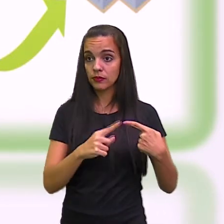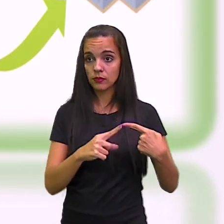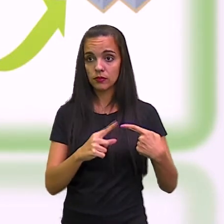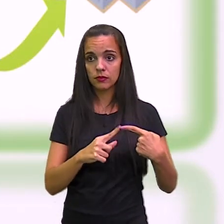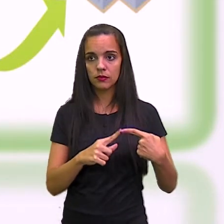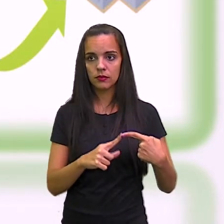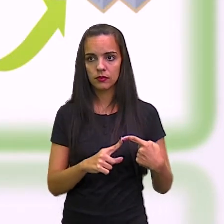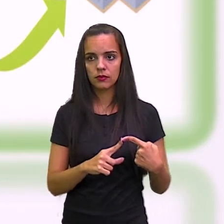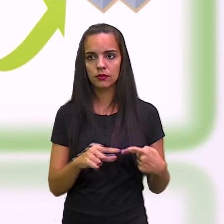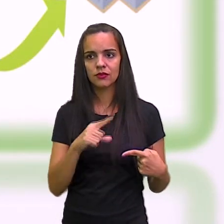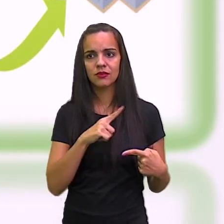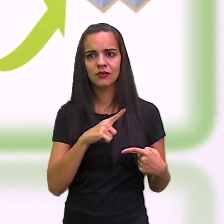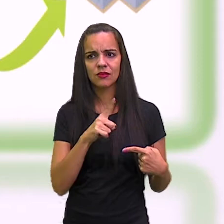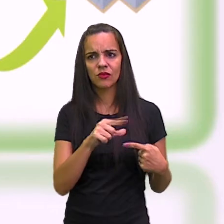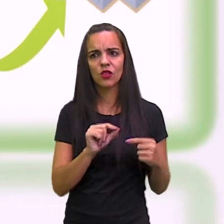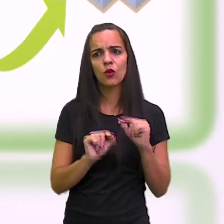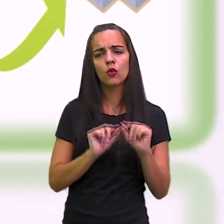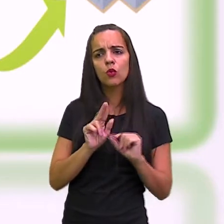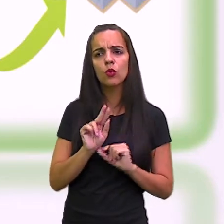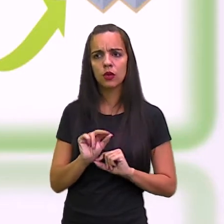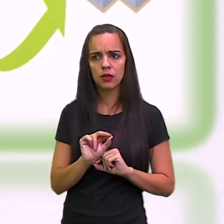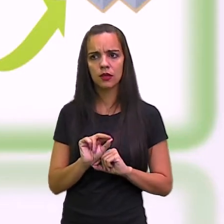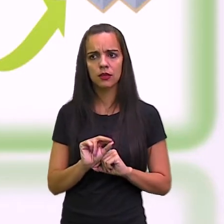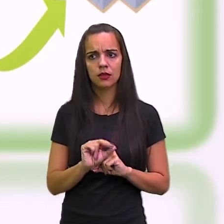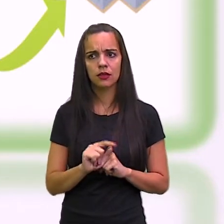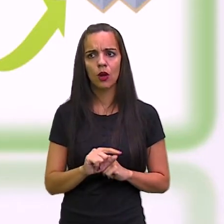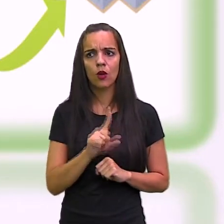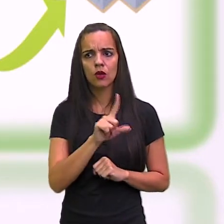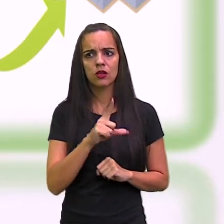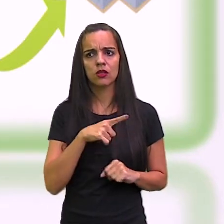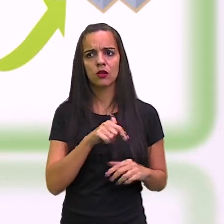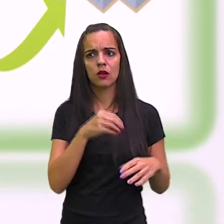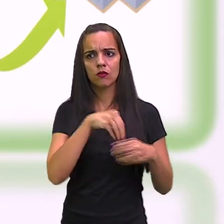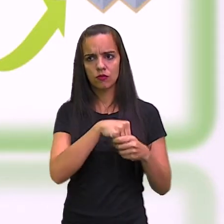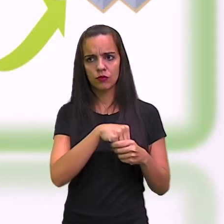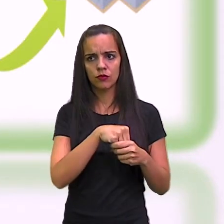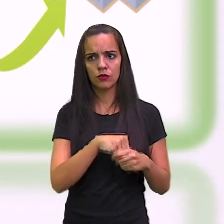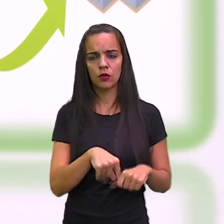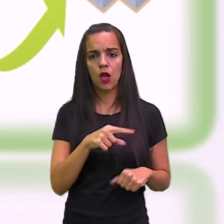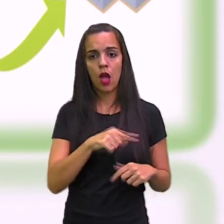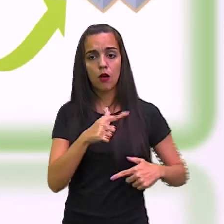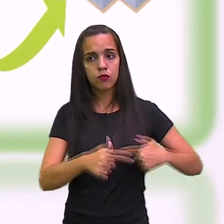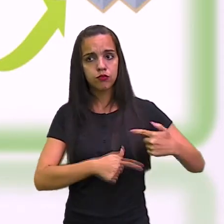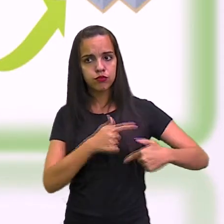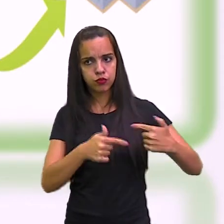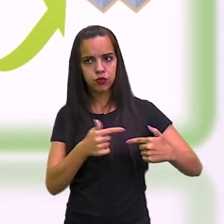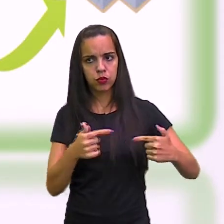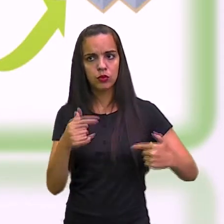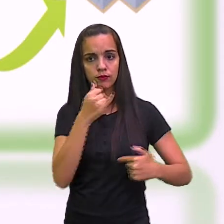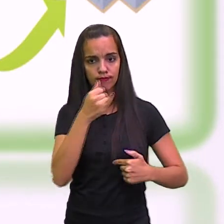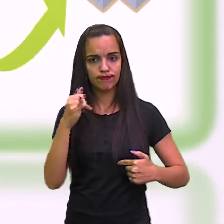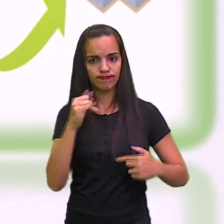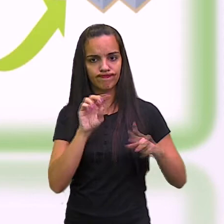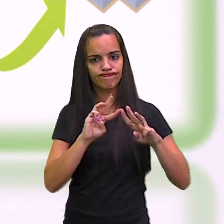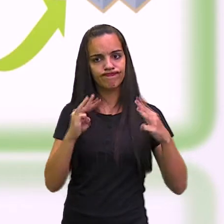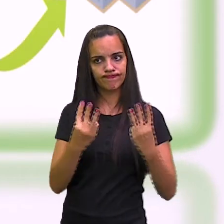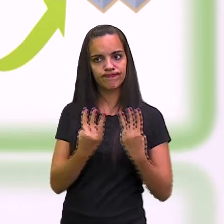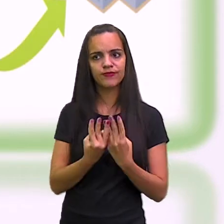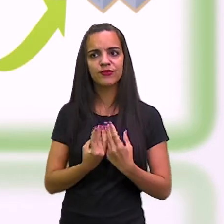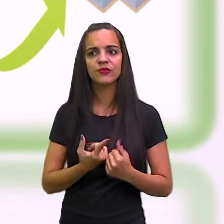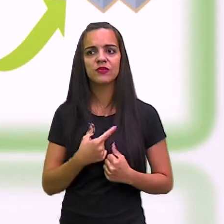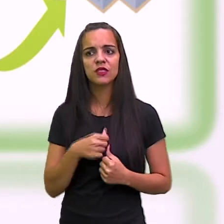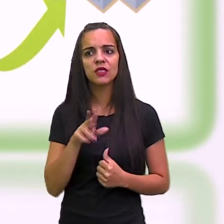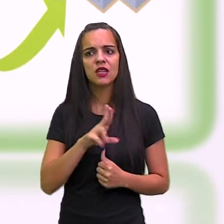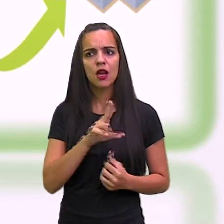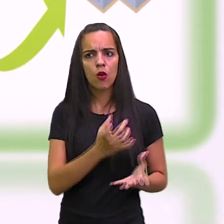por combustão. Esta é a forma mais convencional de produzir energia de biomassa, através